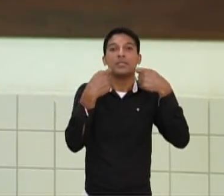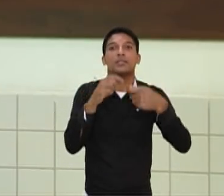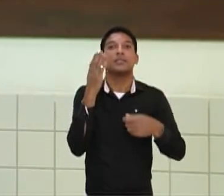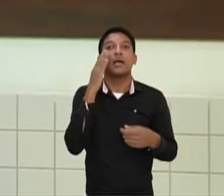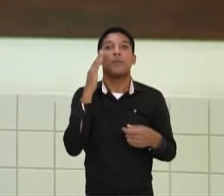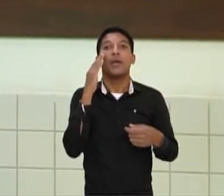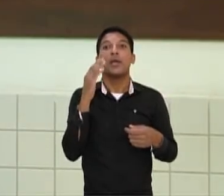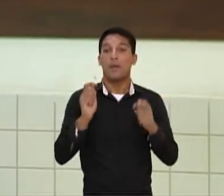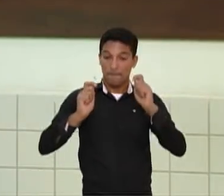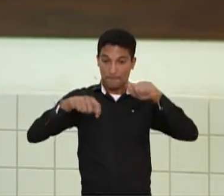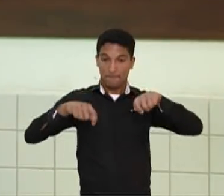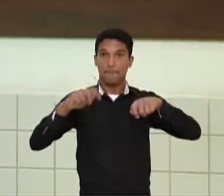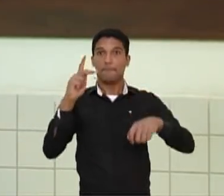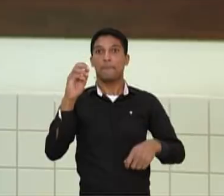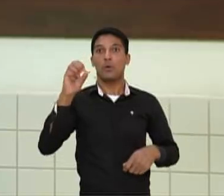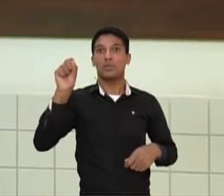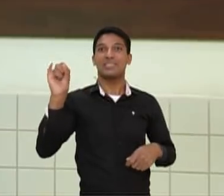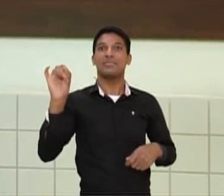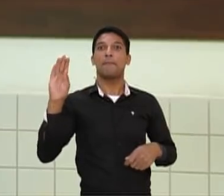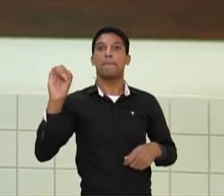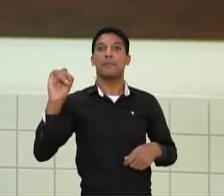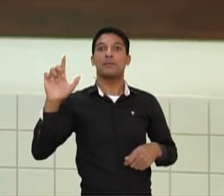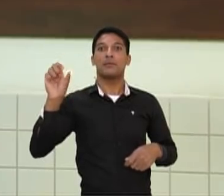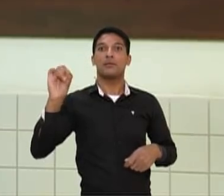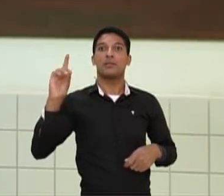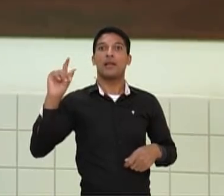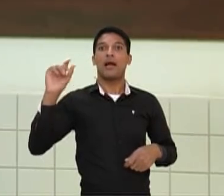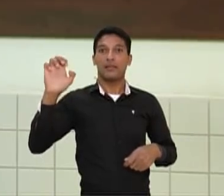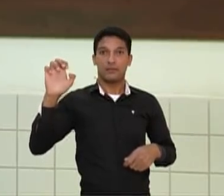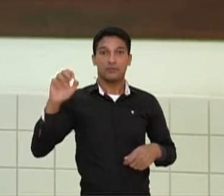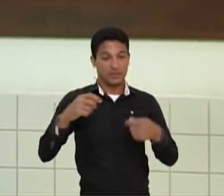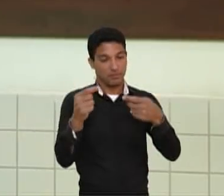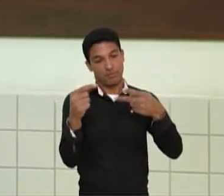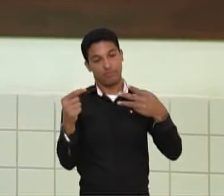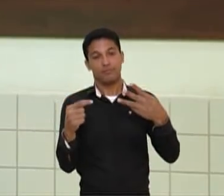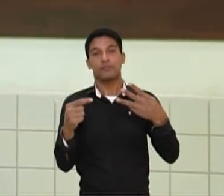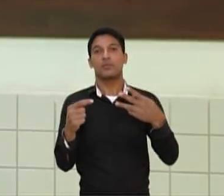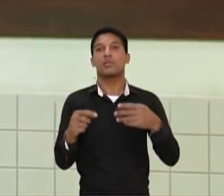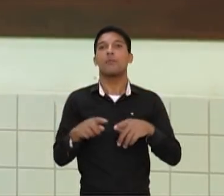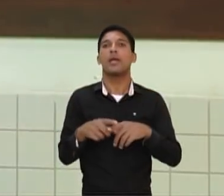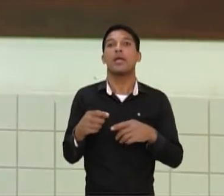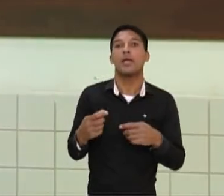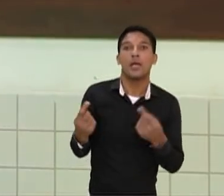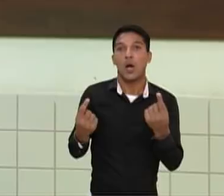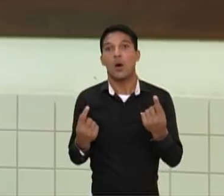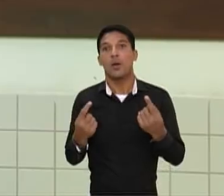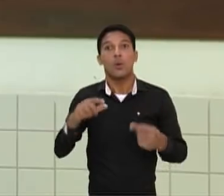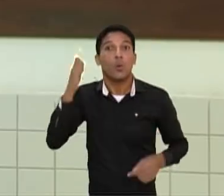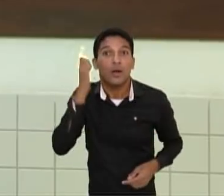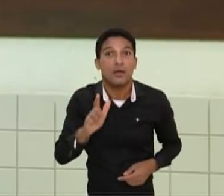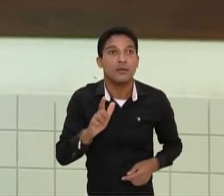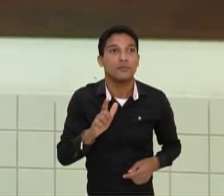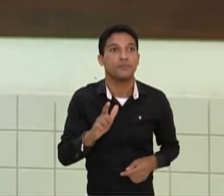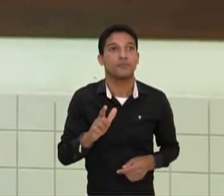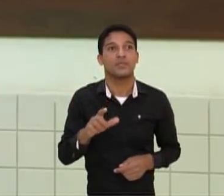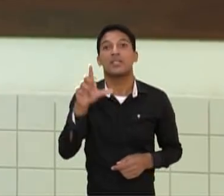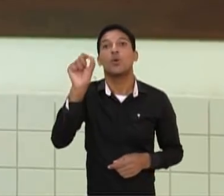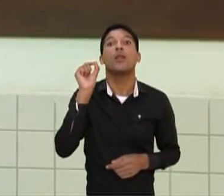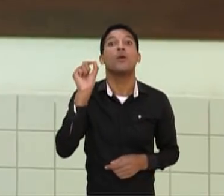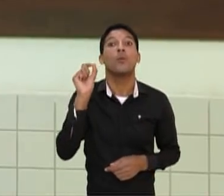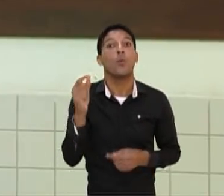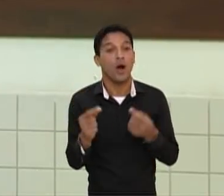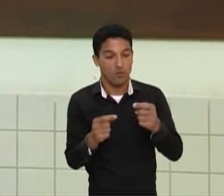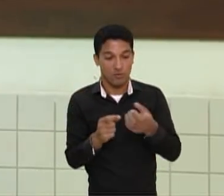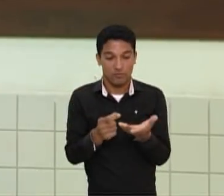as possibilidades e em quantas dessas possibilidades eu ganho, tá? Evidente que aqui ficou muito fácil, nós temos o quê? O número de